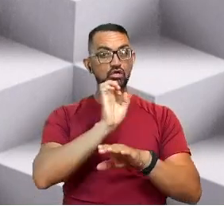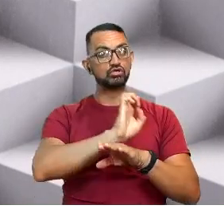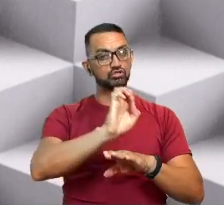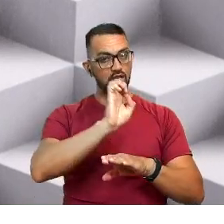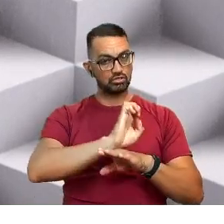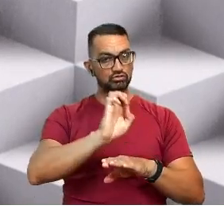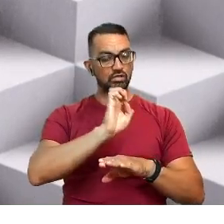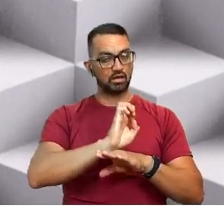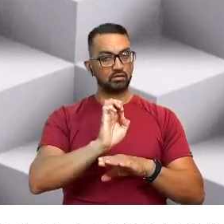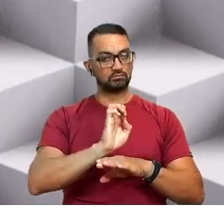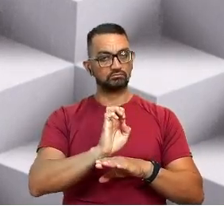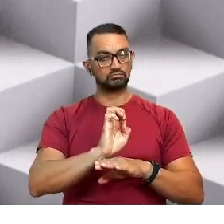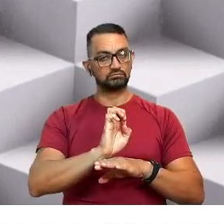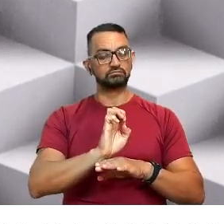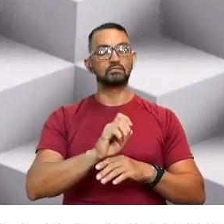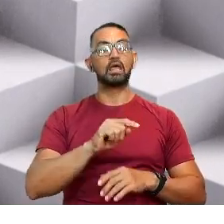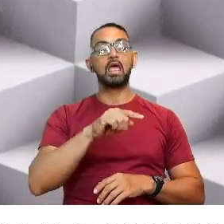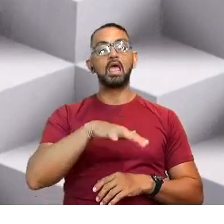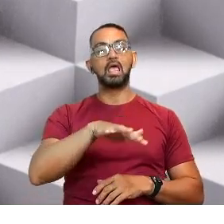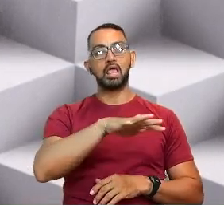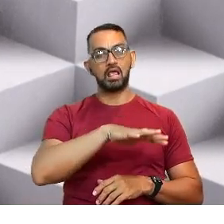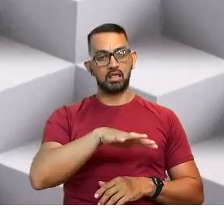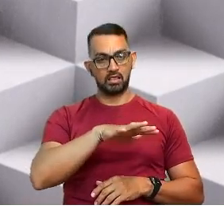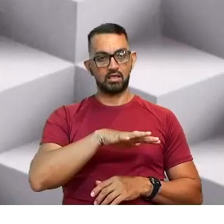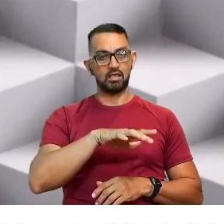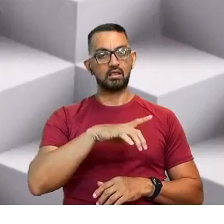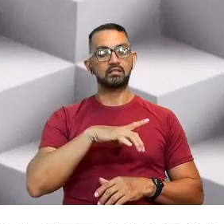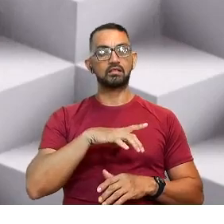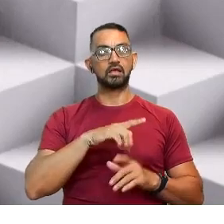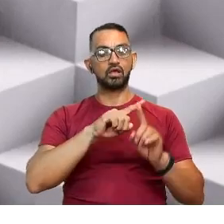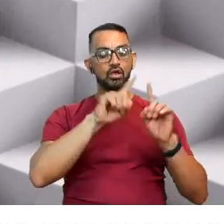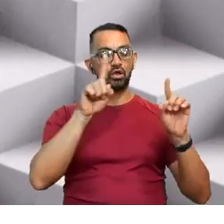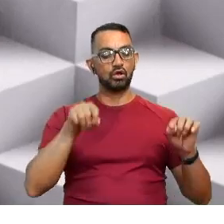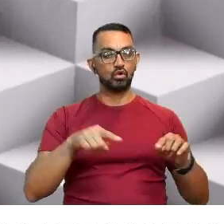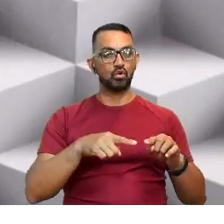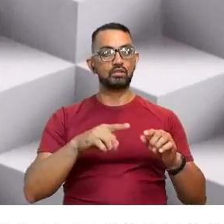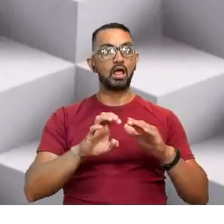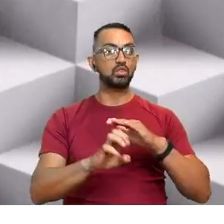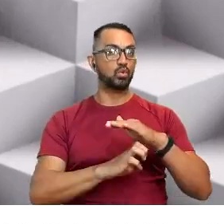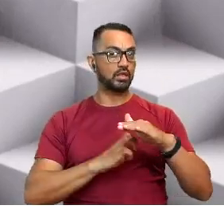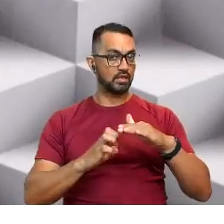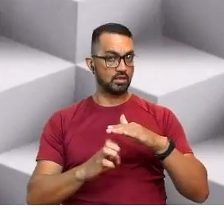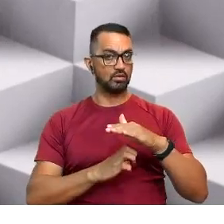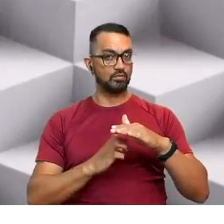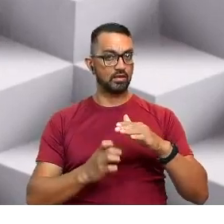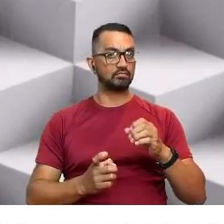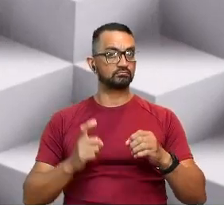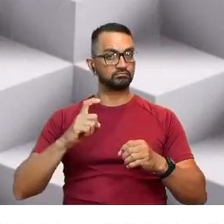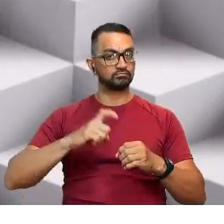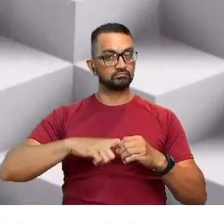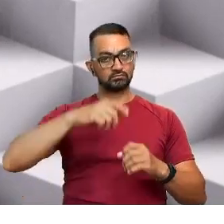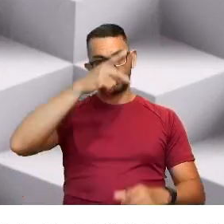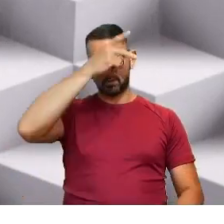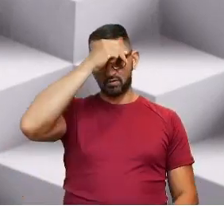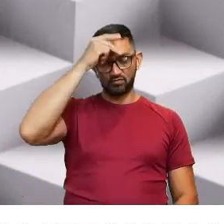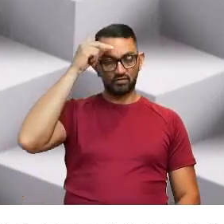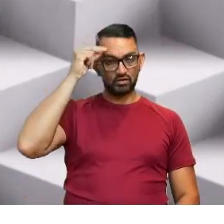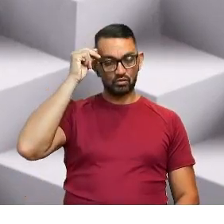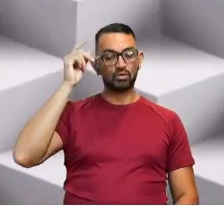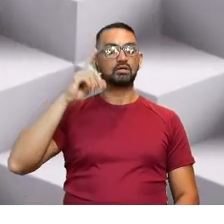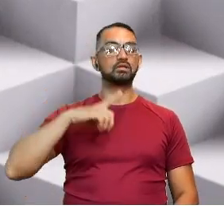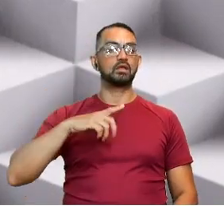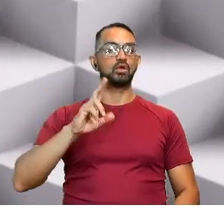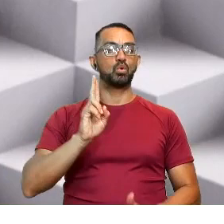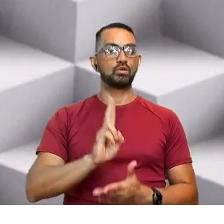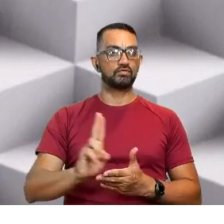que os Estagiários remunerados ou não são mediadas por contratação de empresa com o vínculo do poder